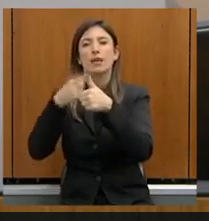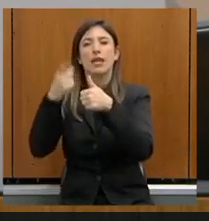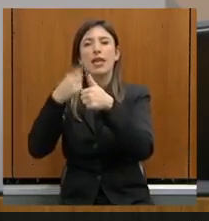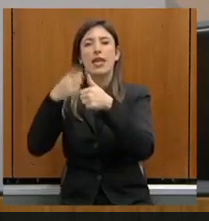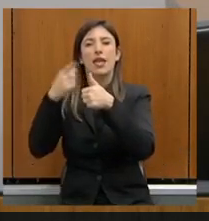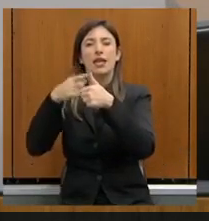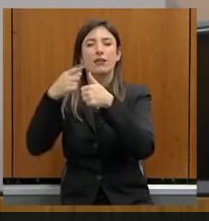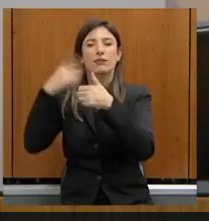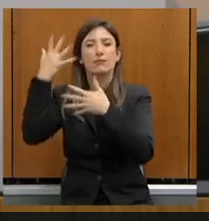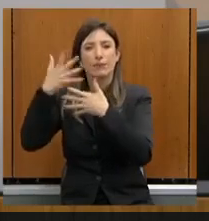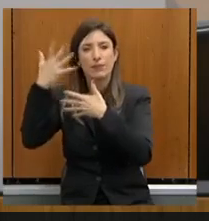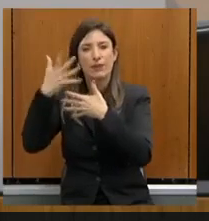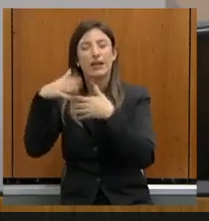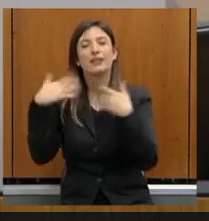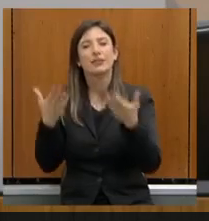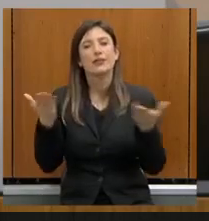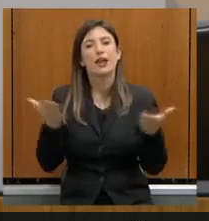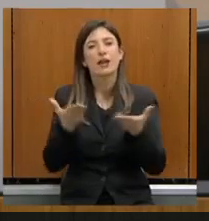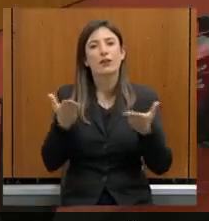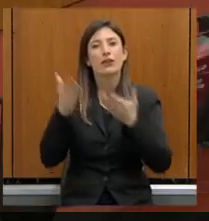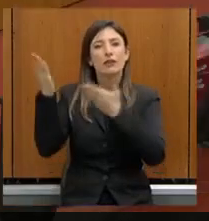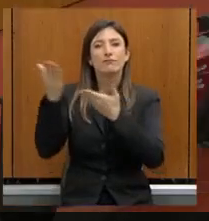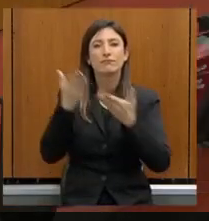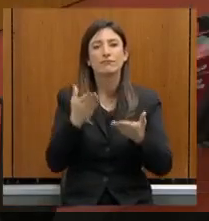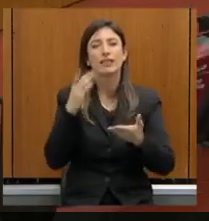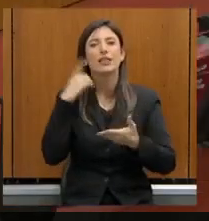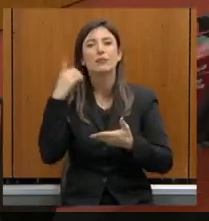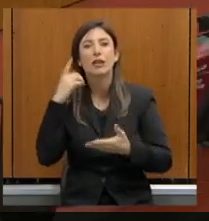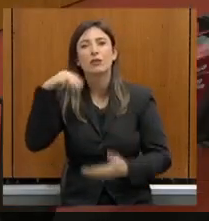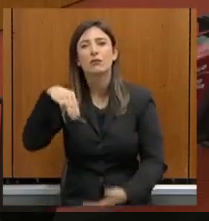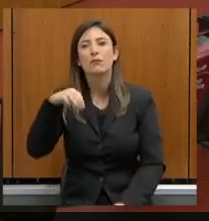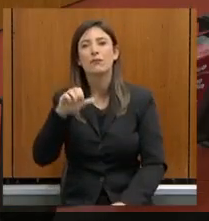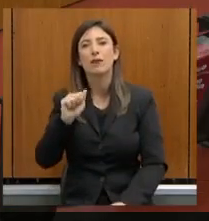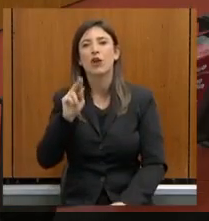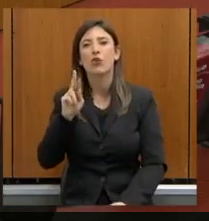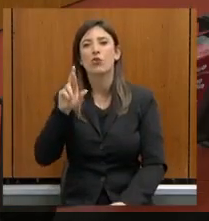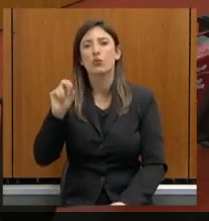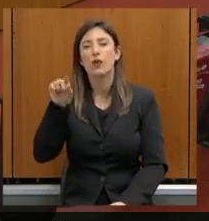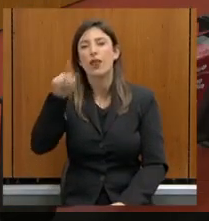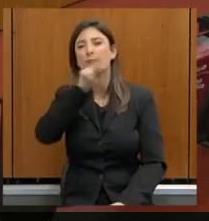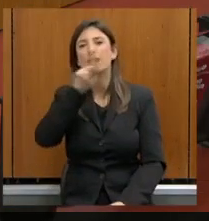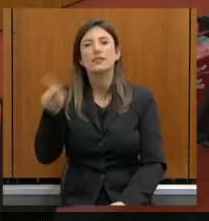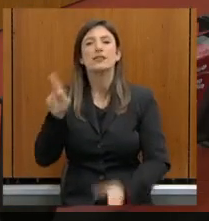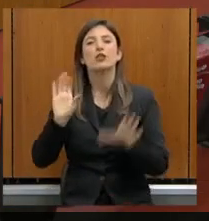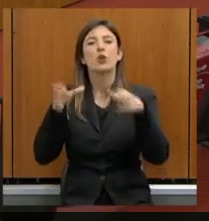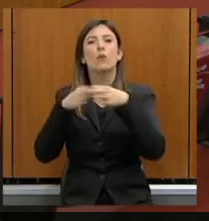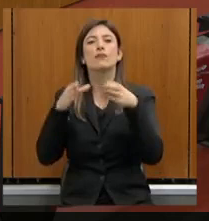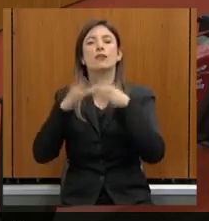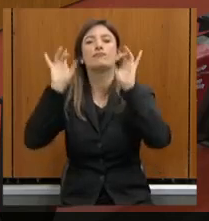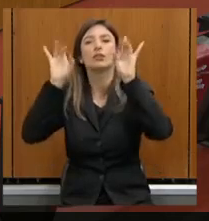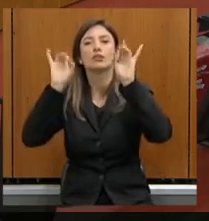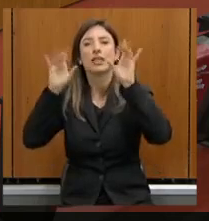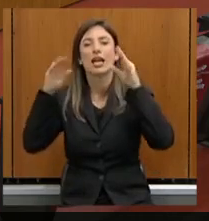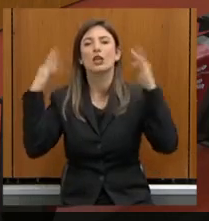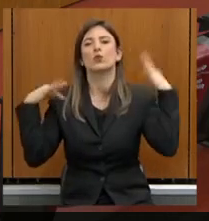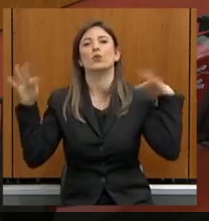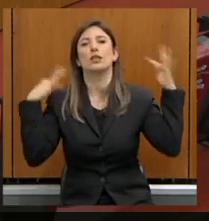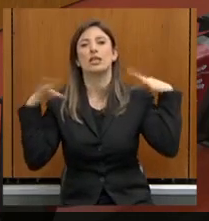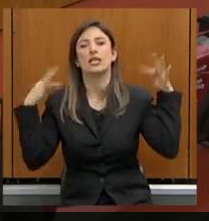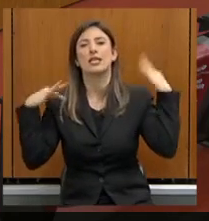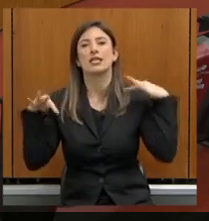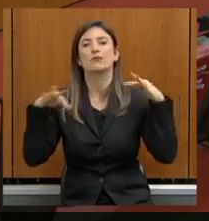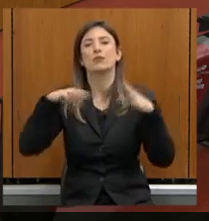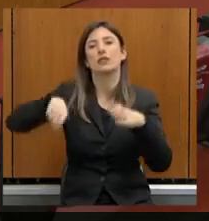passo a palavra ao deputado Mauro Tramonte, presidente da Comissão Extraordinária de Turismo e Gastronomia que está